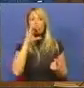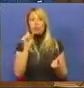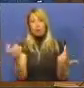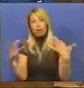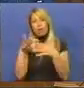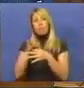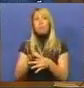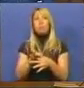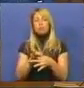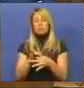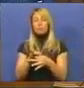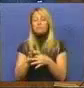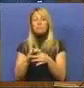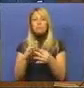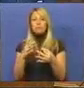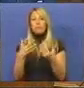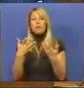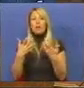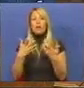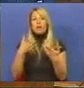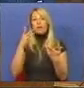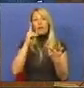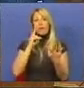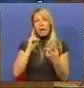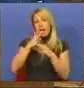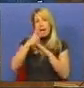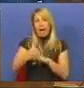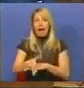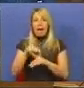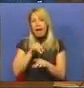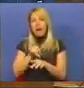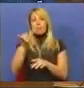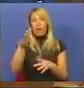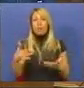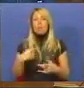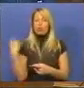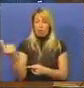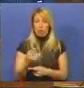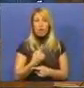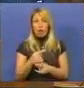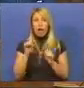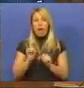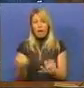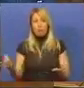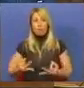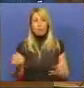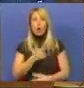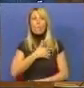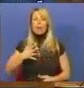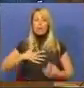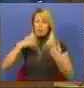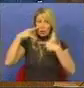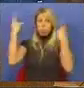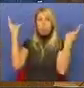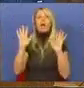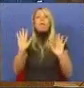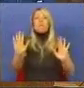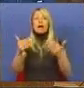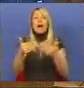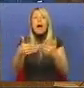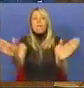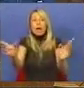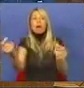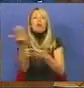da Armada e no domínio público. A nossa modalidade é uma empresa pública, naturalmente, aberta ao mercado,